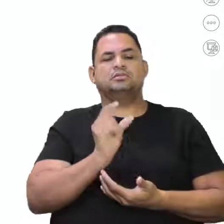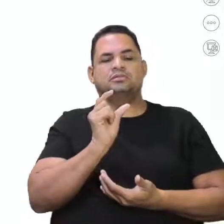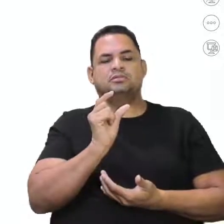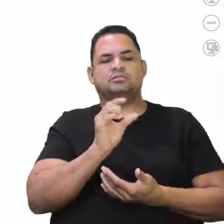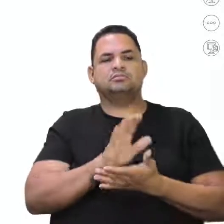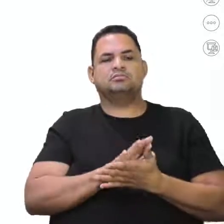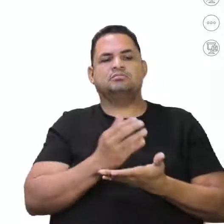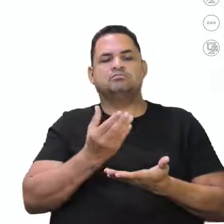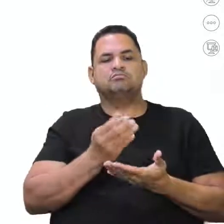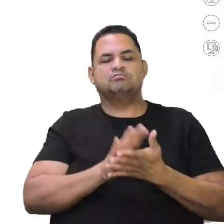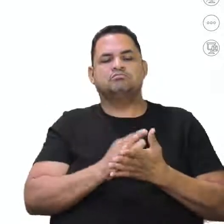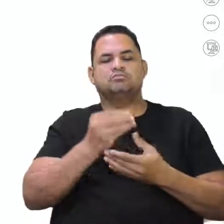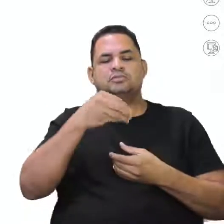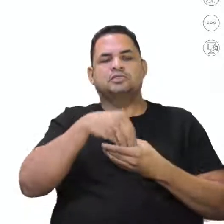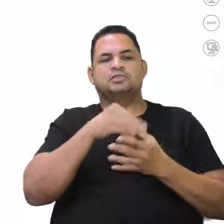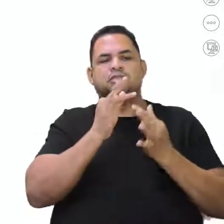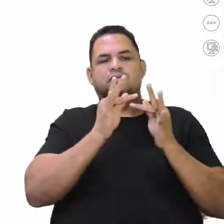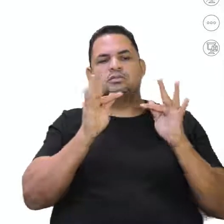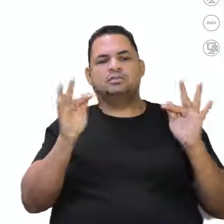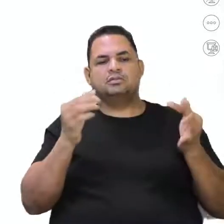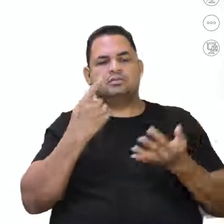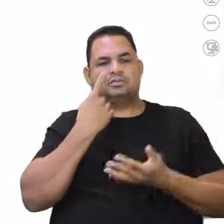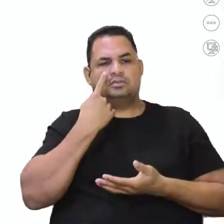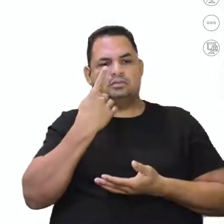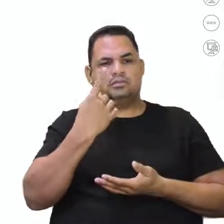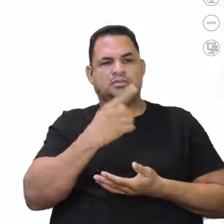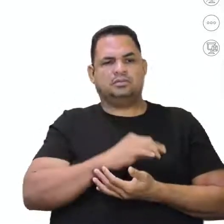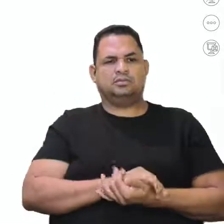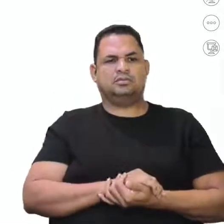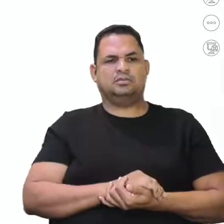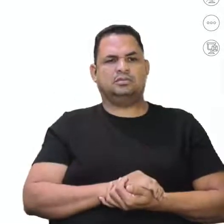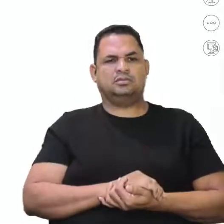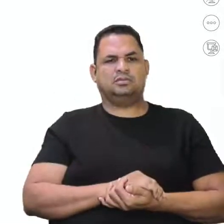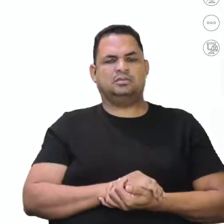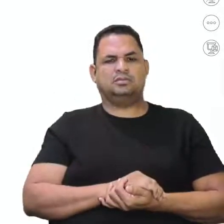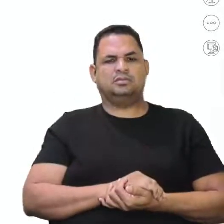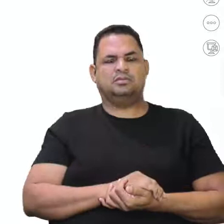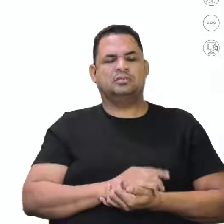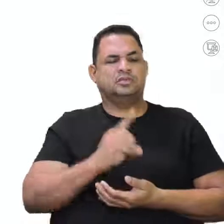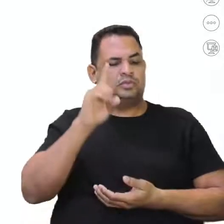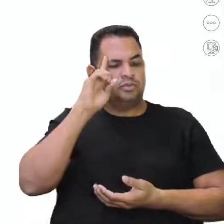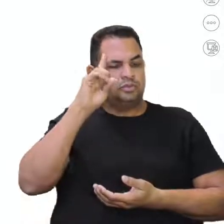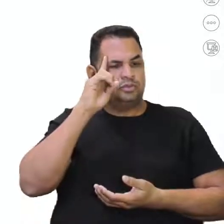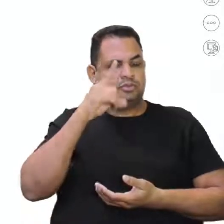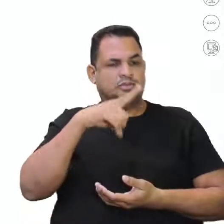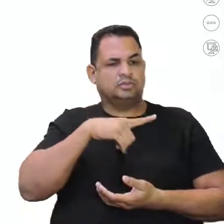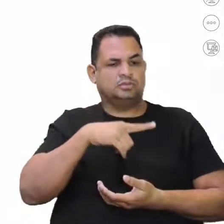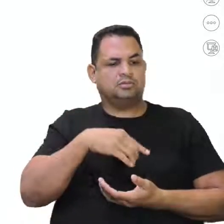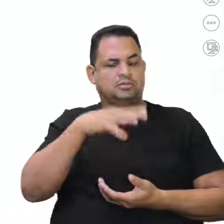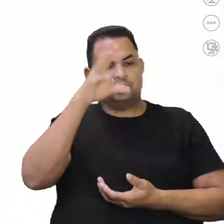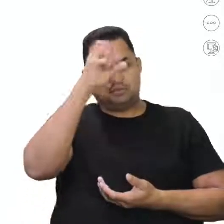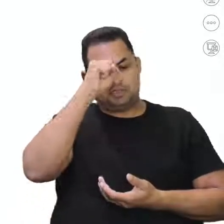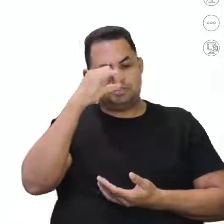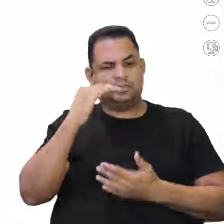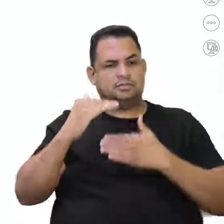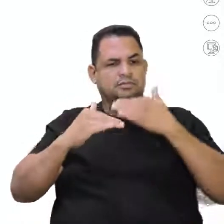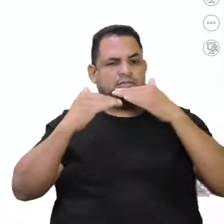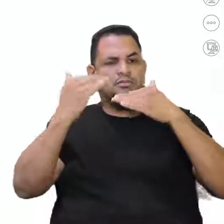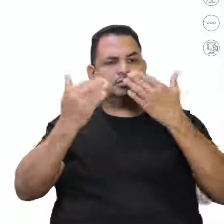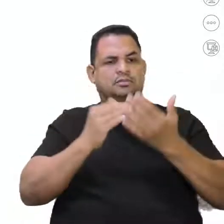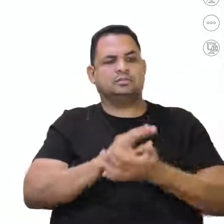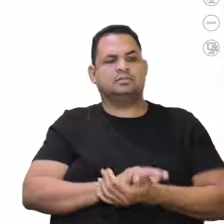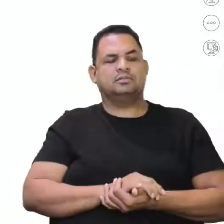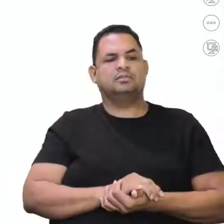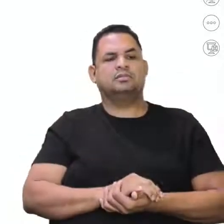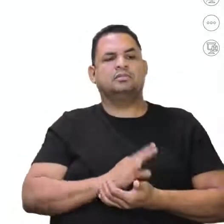nas nossas frases. Vocês vão olhar sempre, a gente sempre vai aprender eles todos os dias. Tem sempre um para aprender a mais.